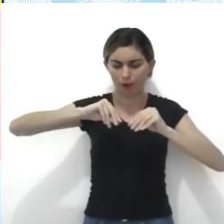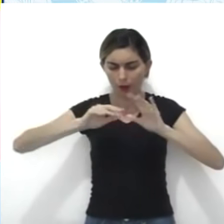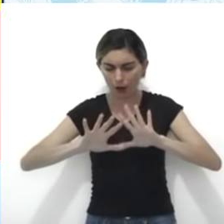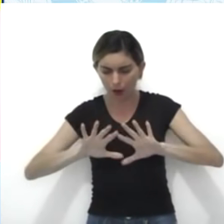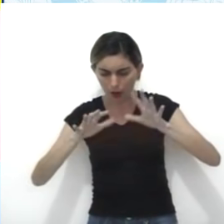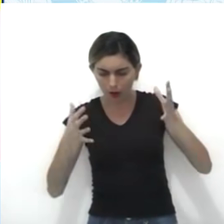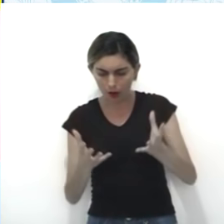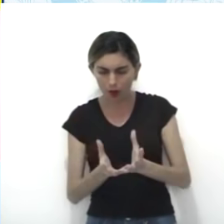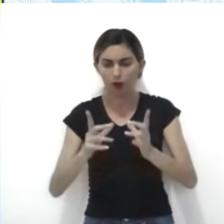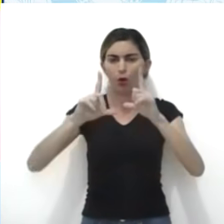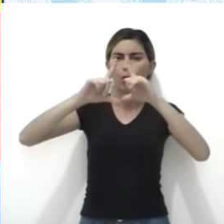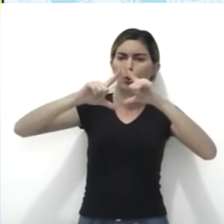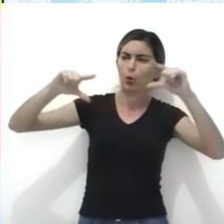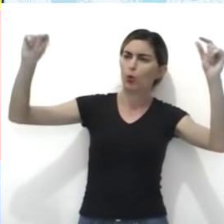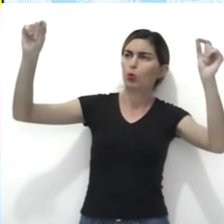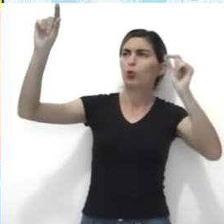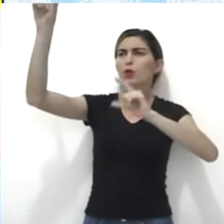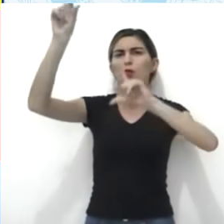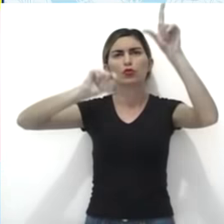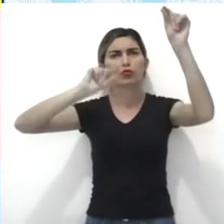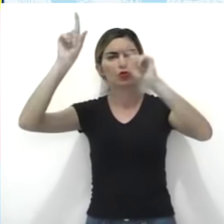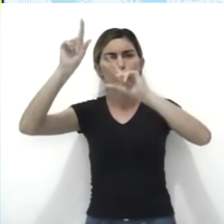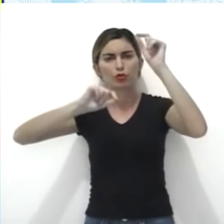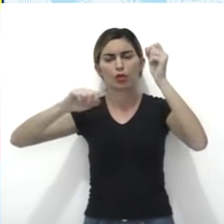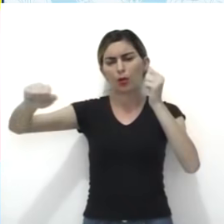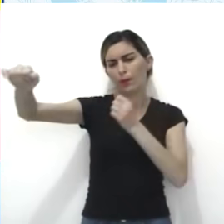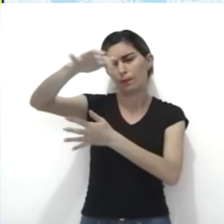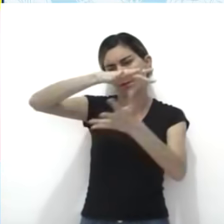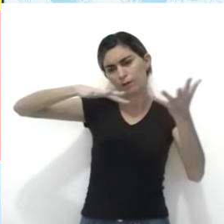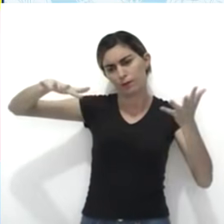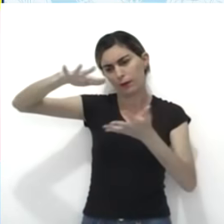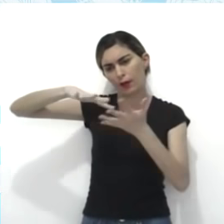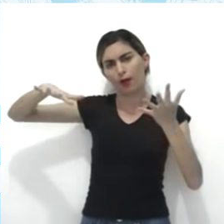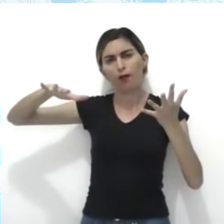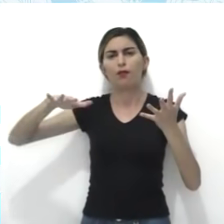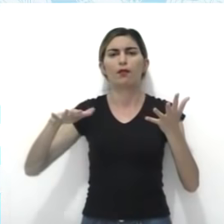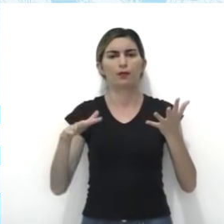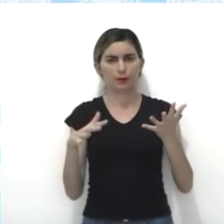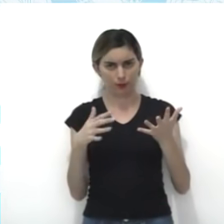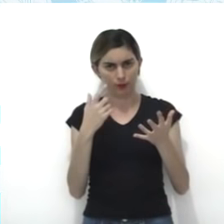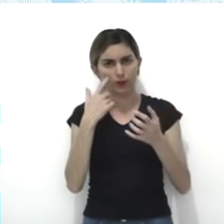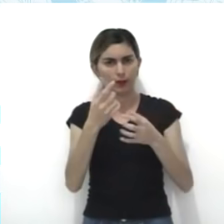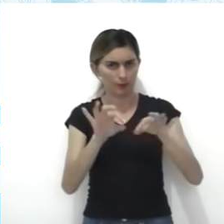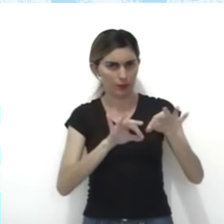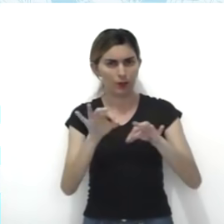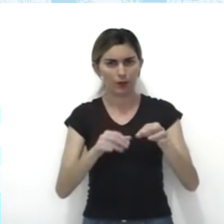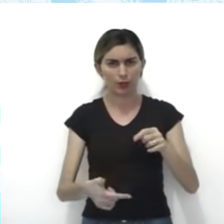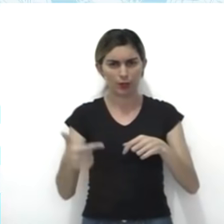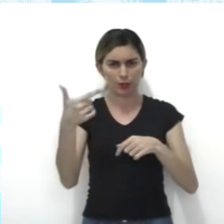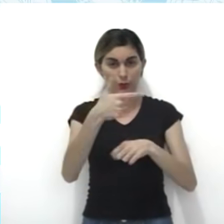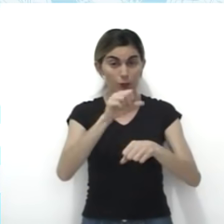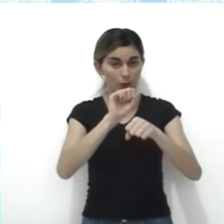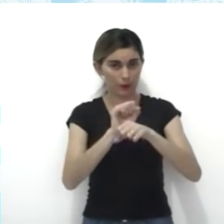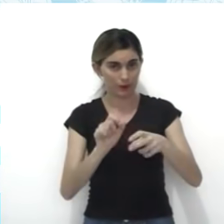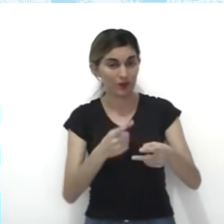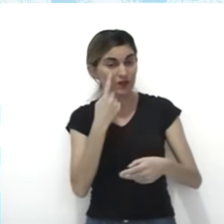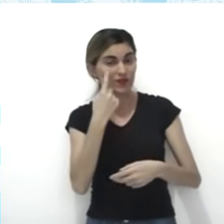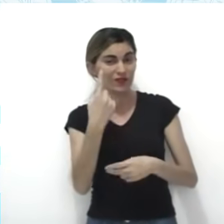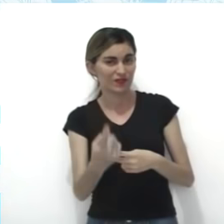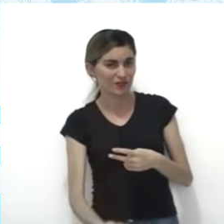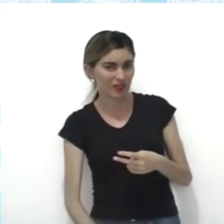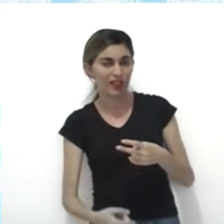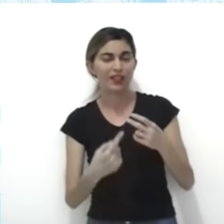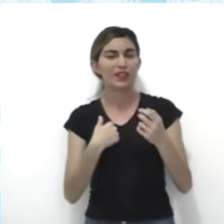imagem da terra da lua das estrelas e das galáxias pronto estão preparados para a nossa segunda